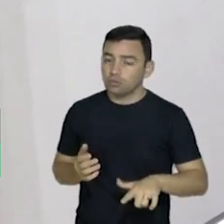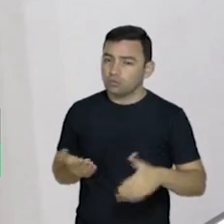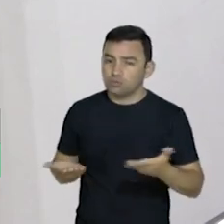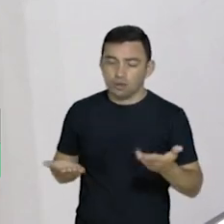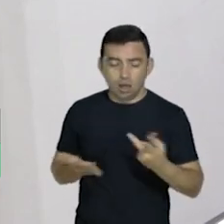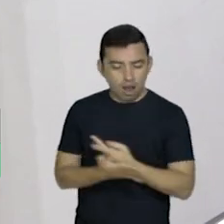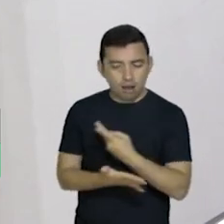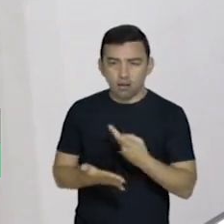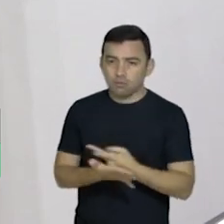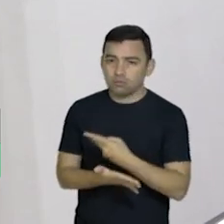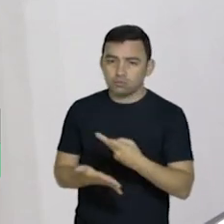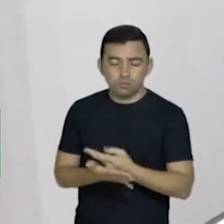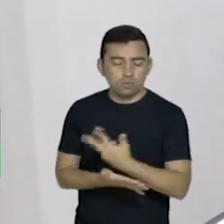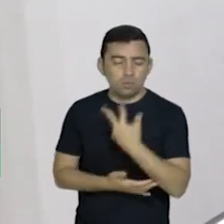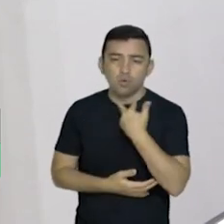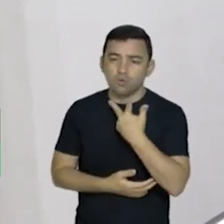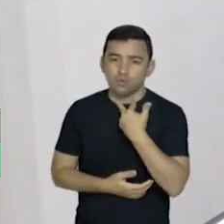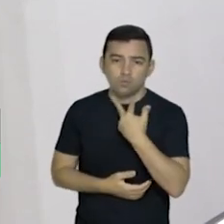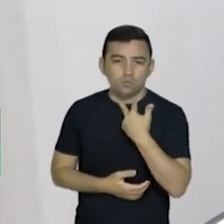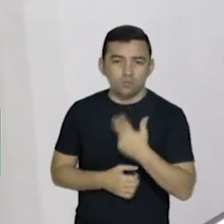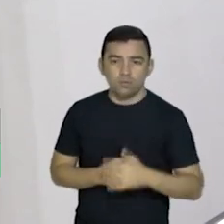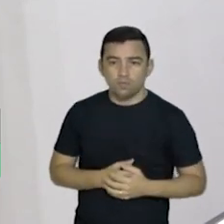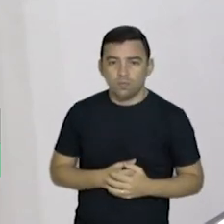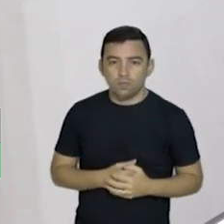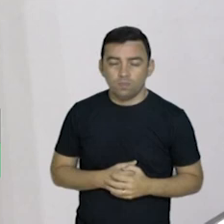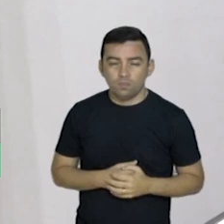ilícito É Isso não pode acontecer